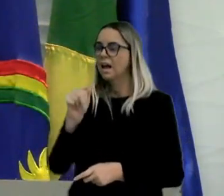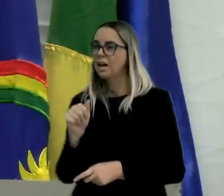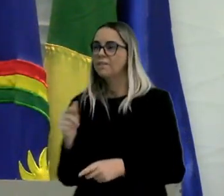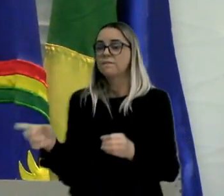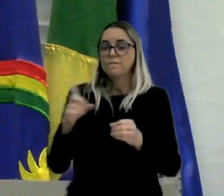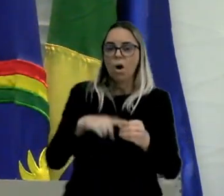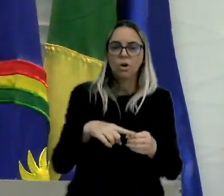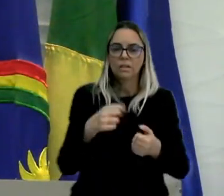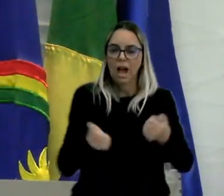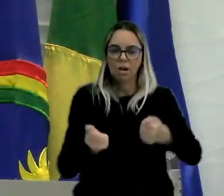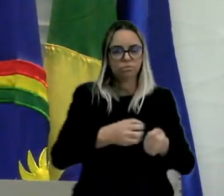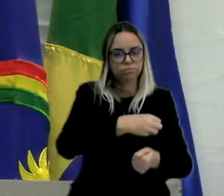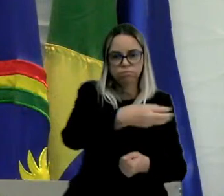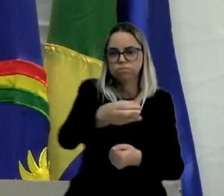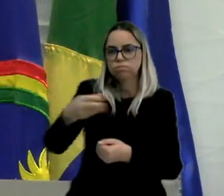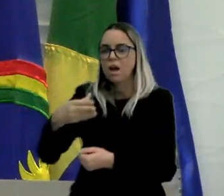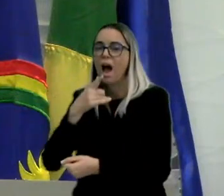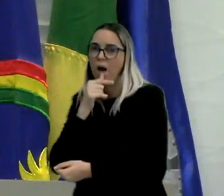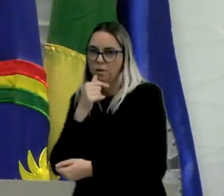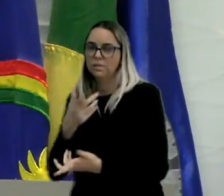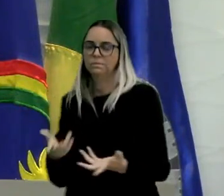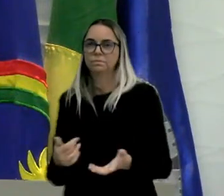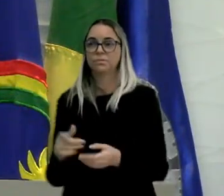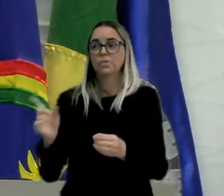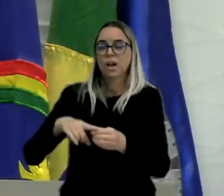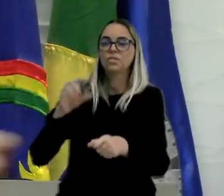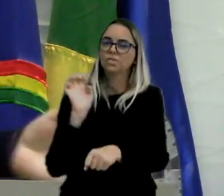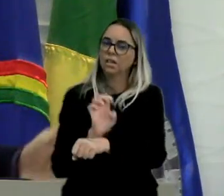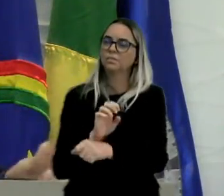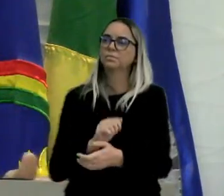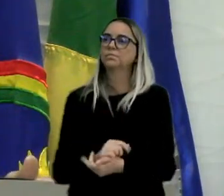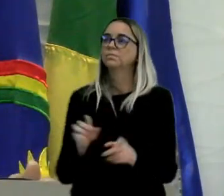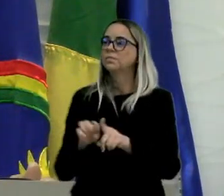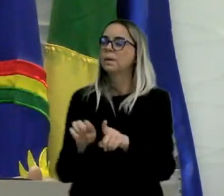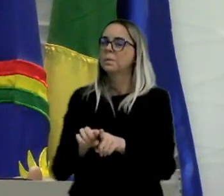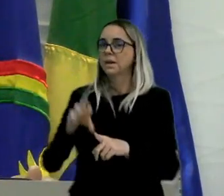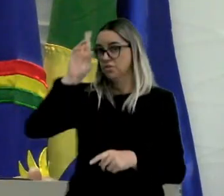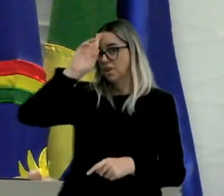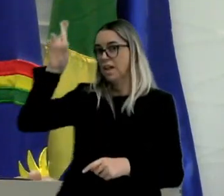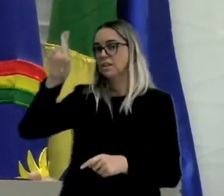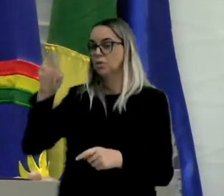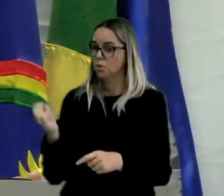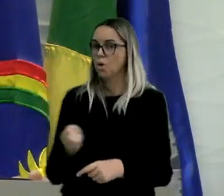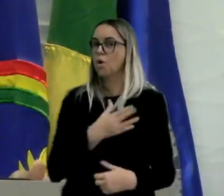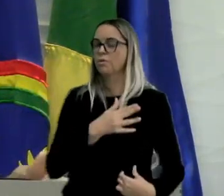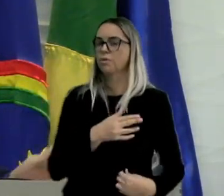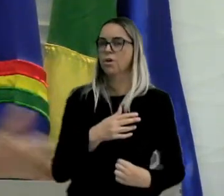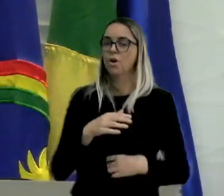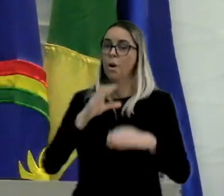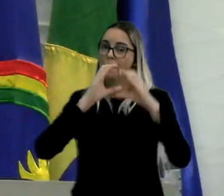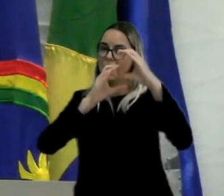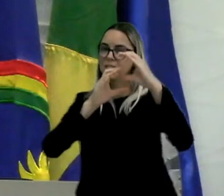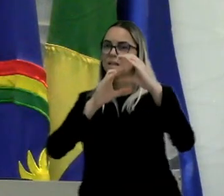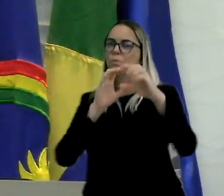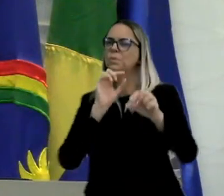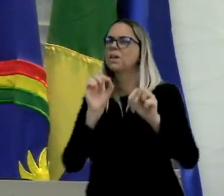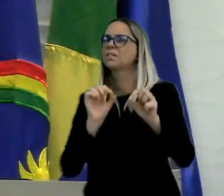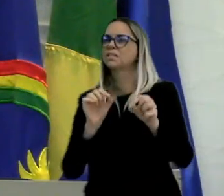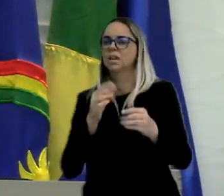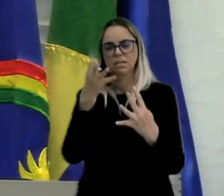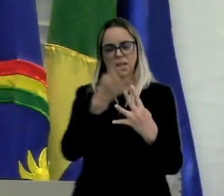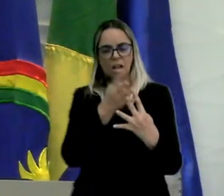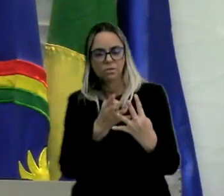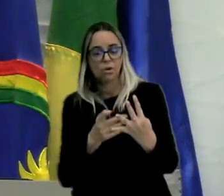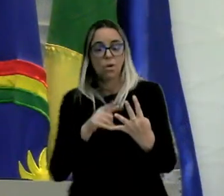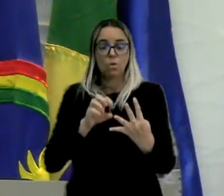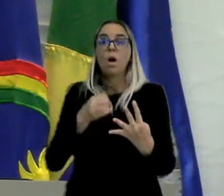abastecer o estado também eu fiz um requerimento hoje aqui ao gerente novo da Compesa para informar qual o calendário de